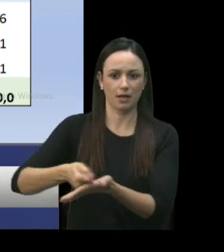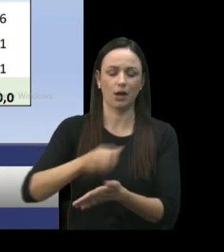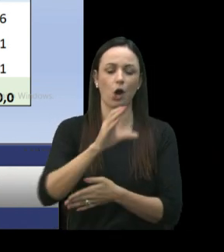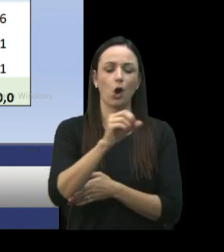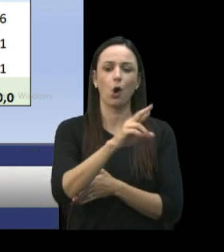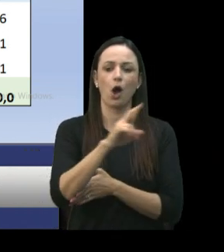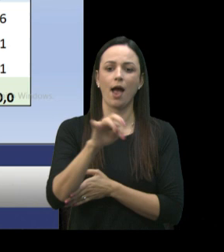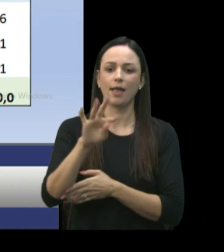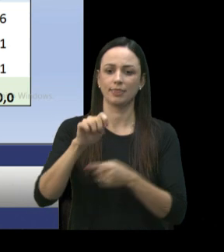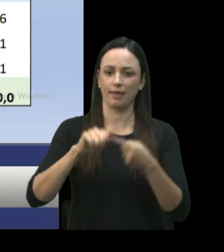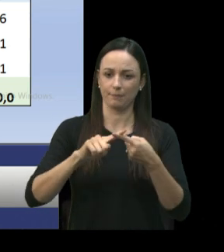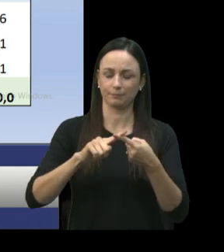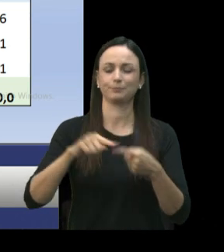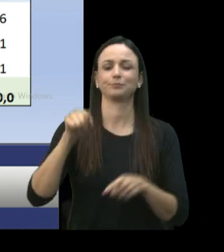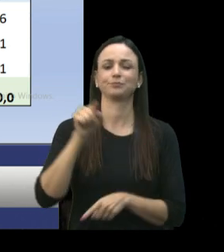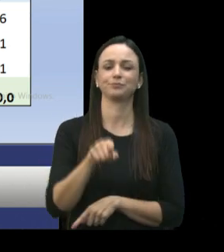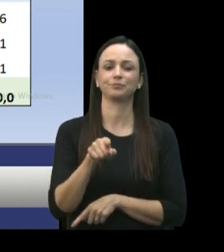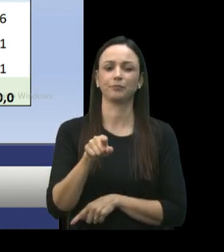correntes.